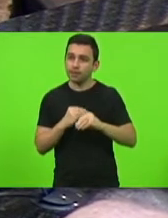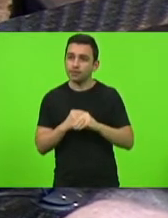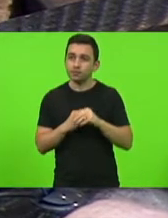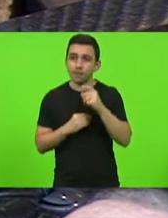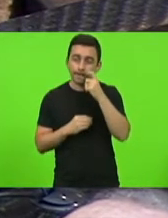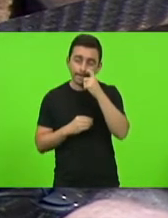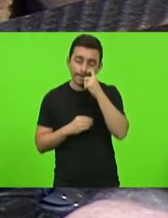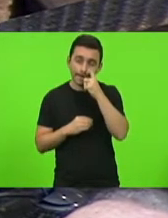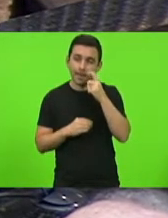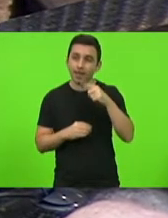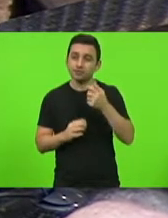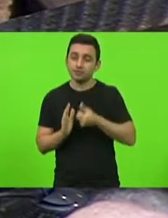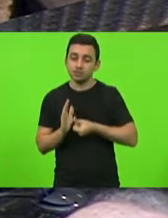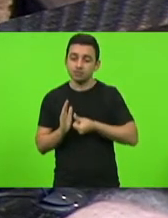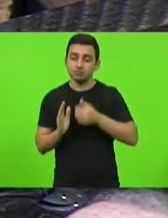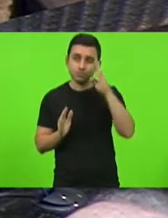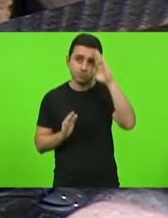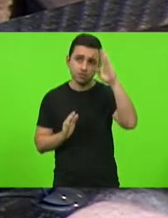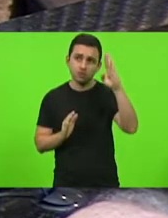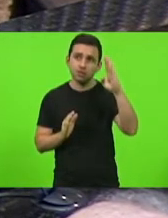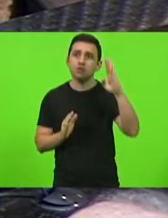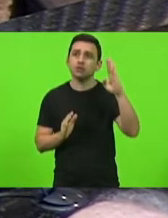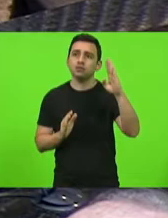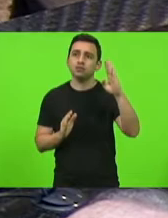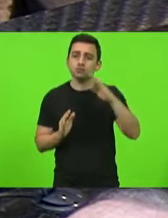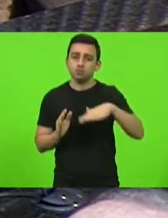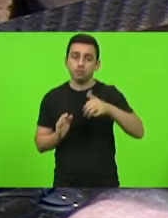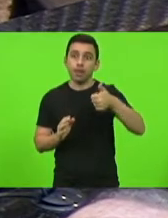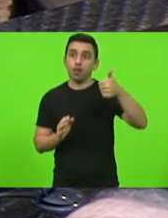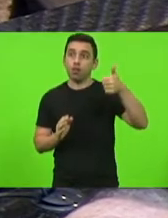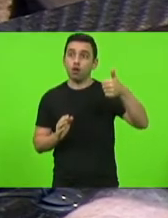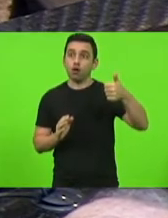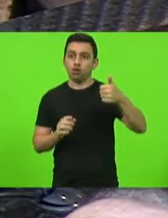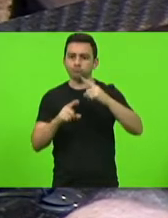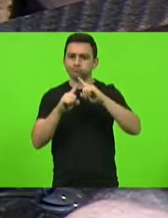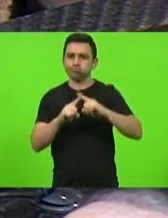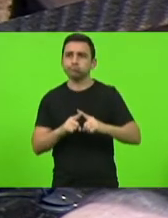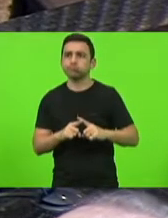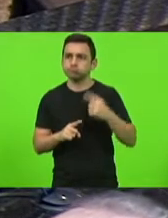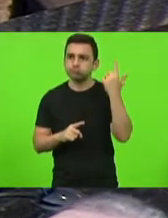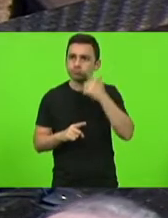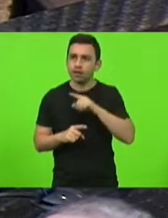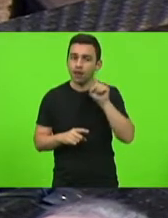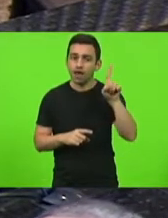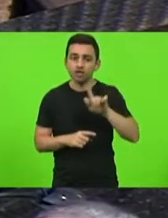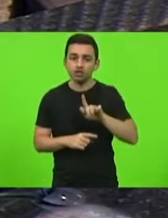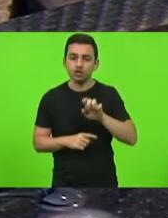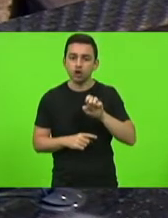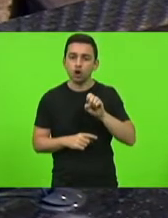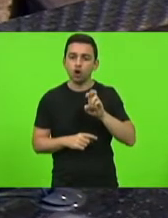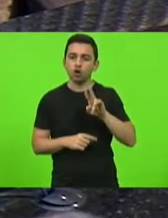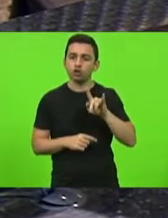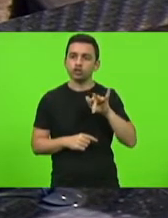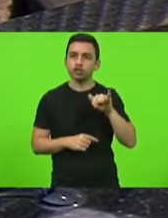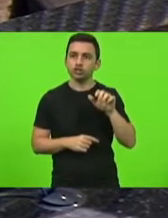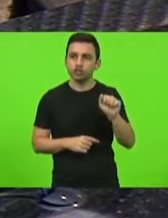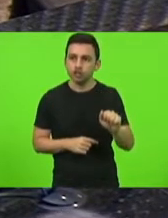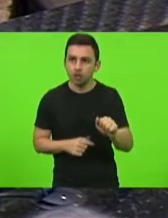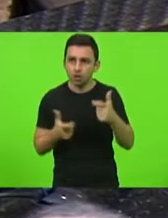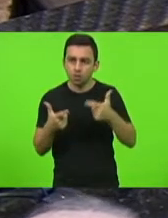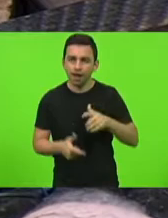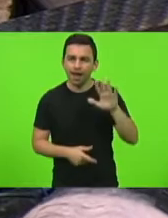os 6 principais, né, entre os 6 melhores nesta competição que aconteceu na Geórgia, no continente